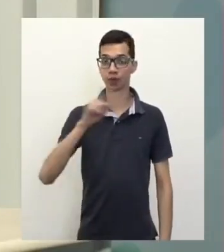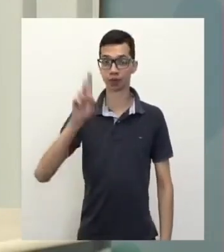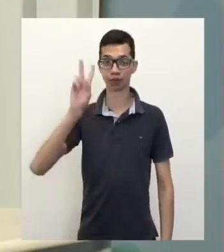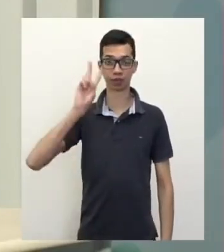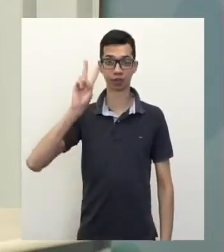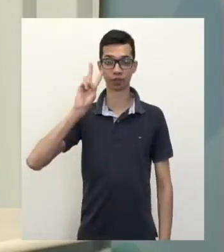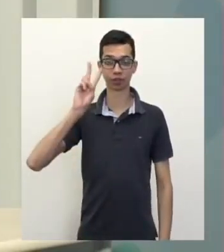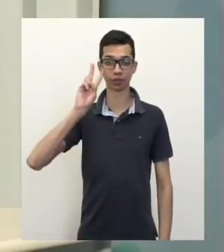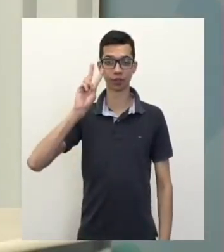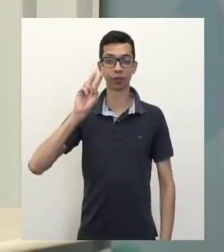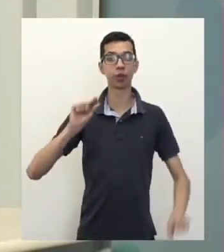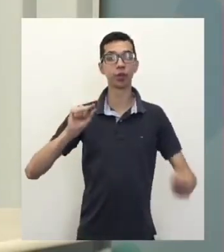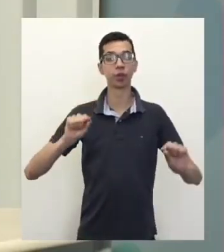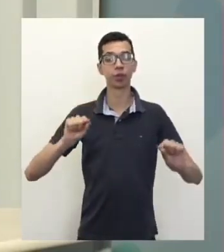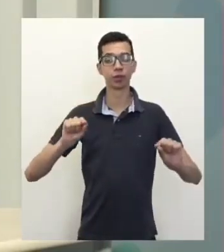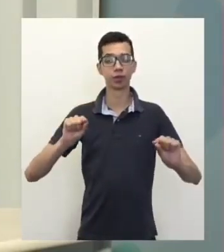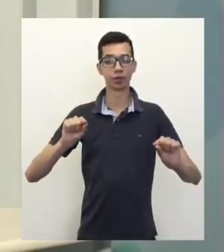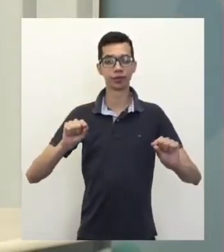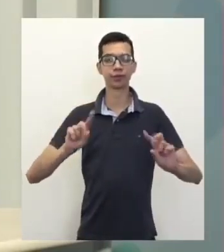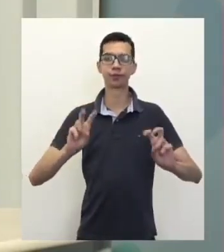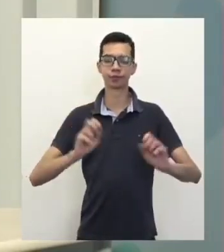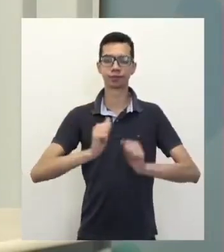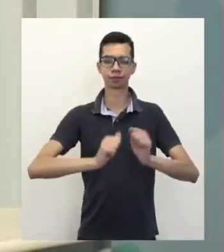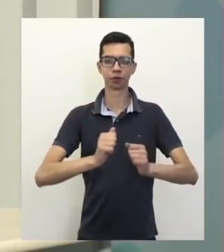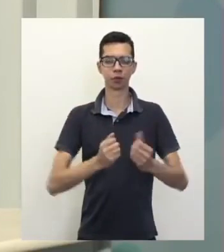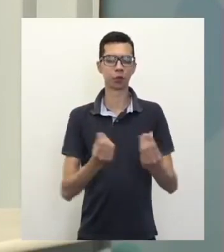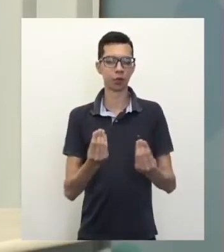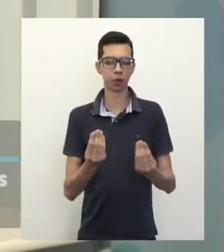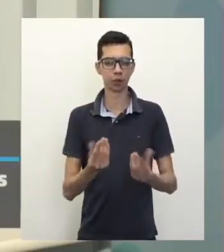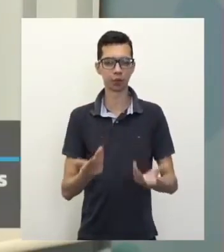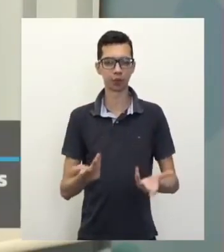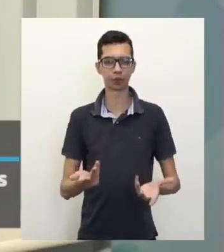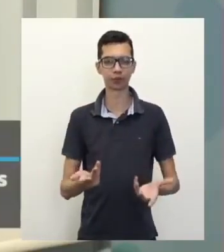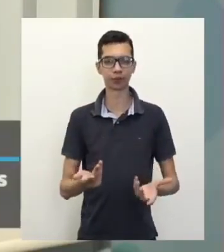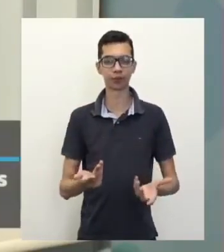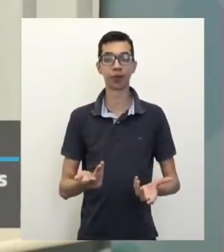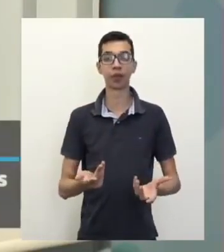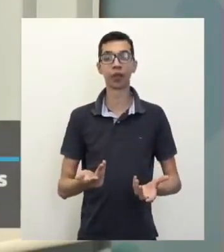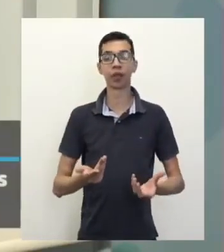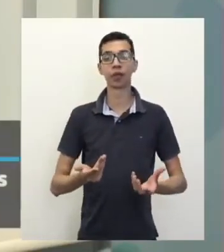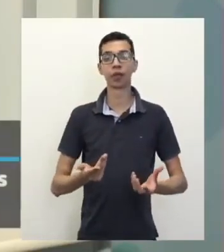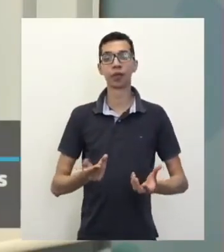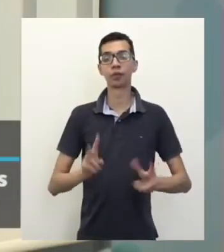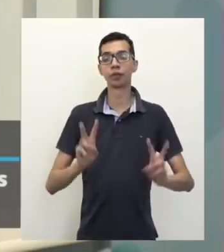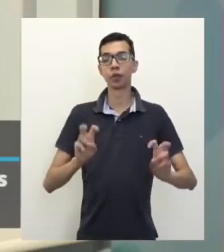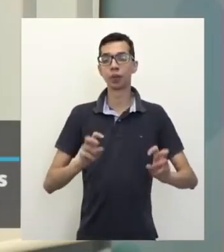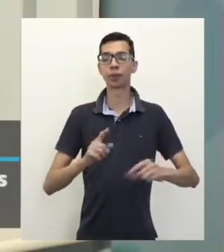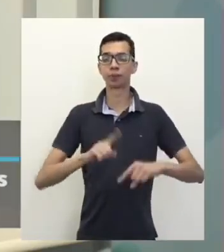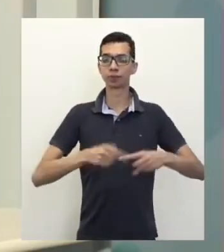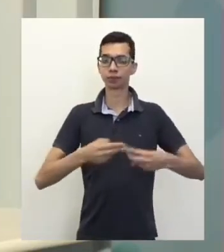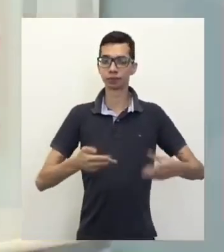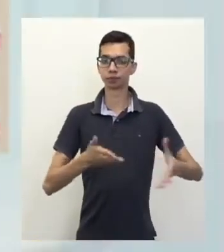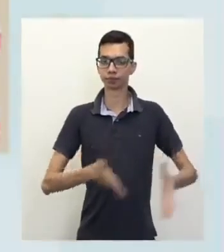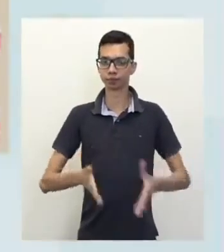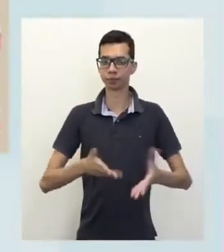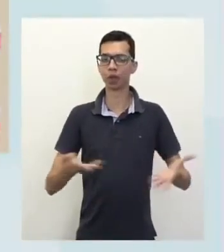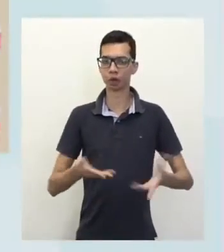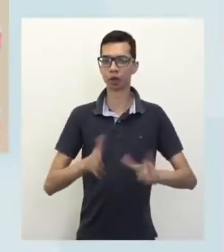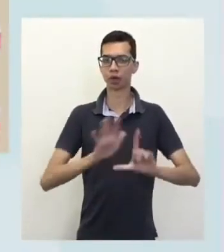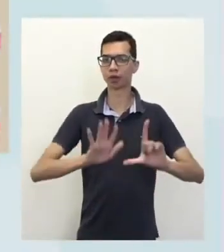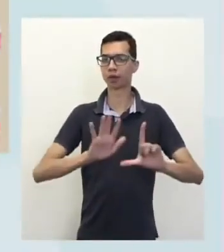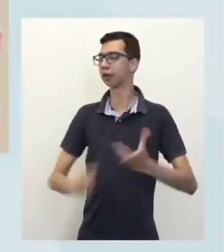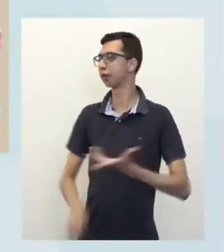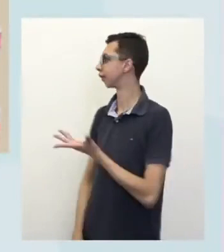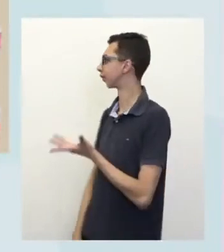gente classifica, né, a indústria segundo a natureza dos bens produzidos. Então, agora na tela tá para vocês,